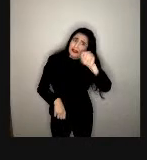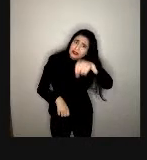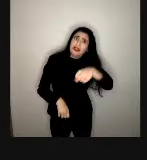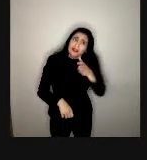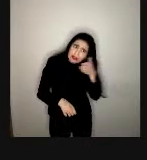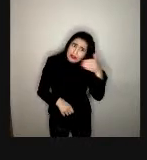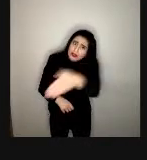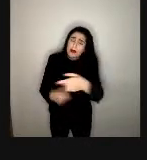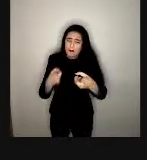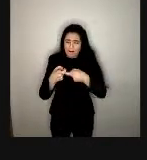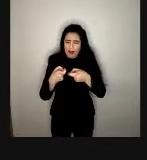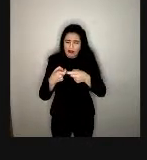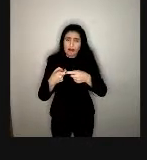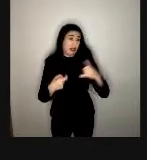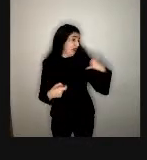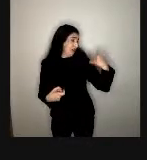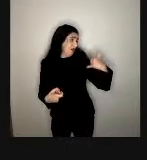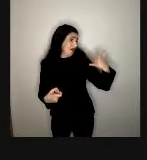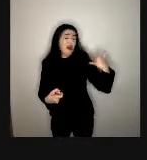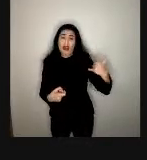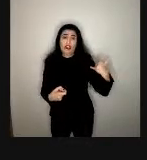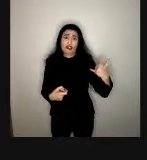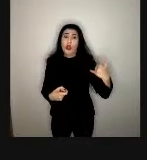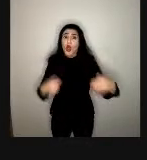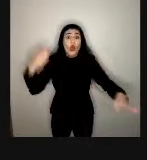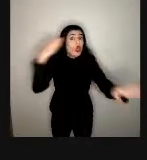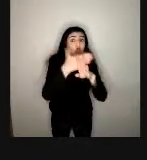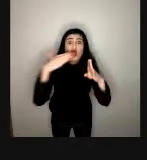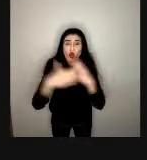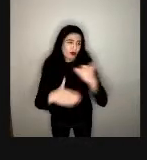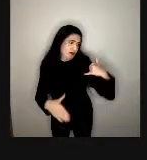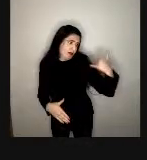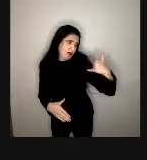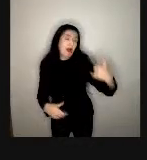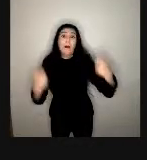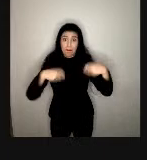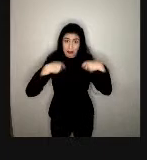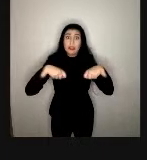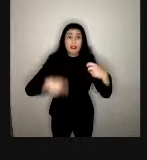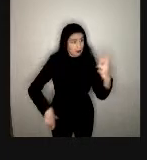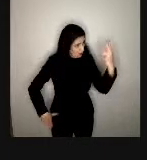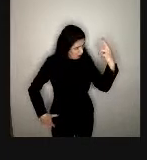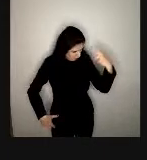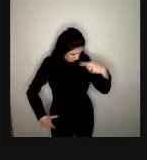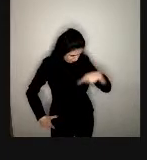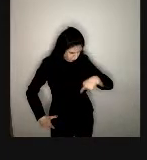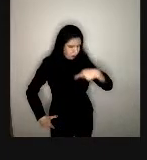gente reforça muito a questão do que se chama autoexame. A gente não